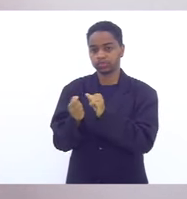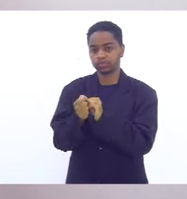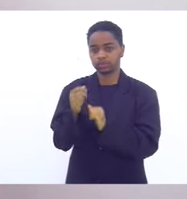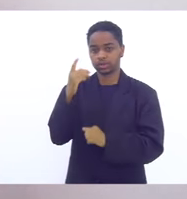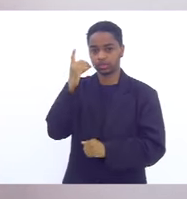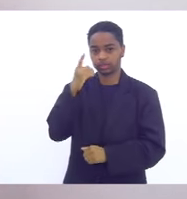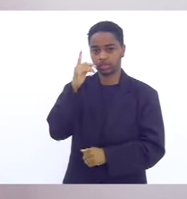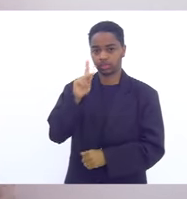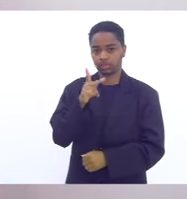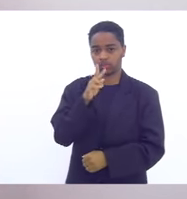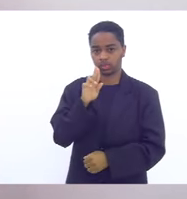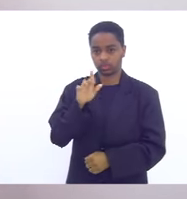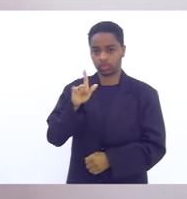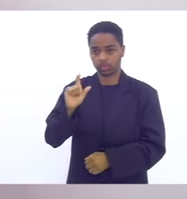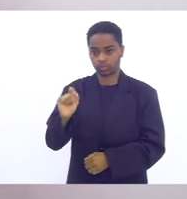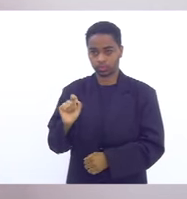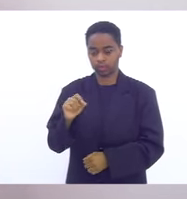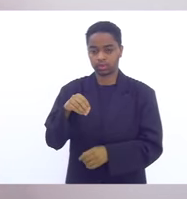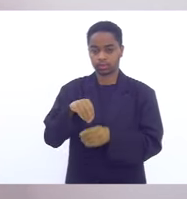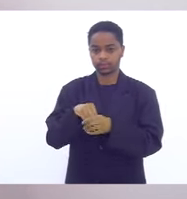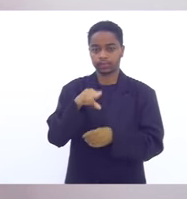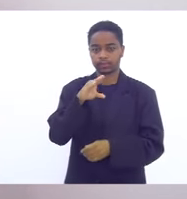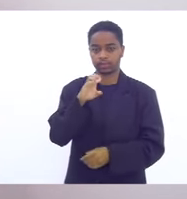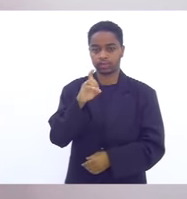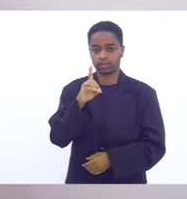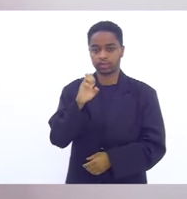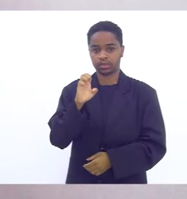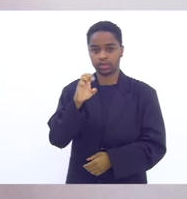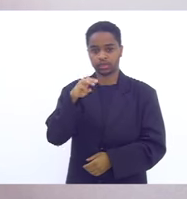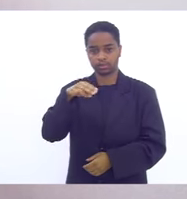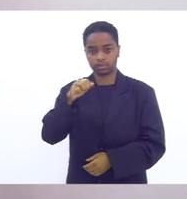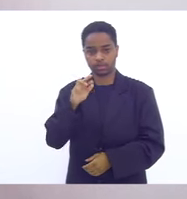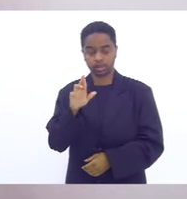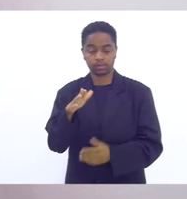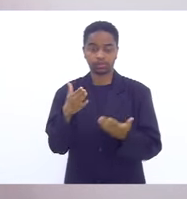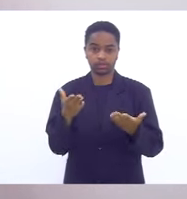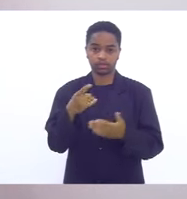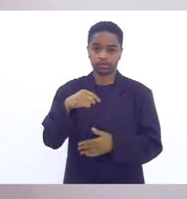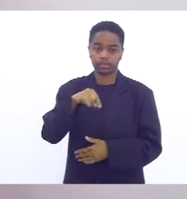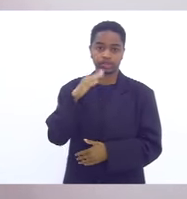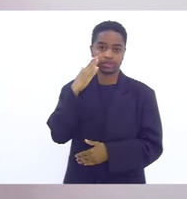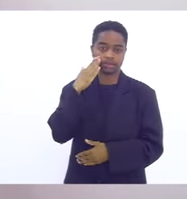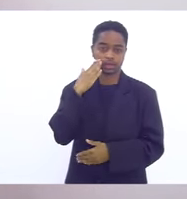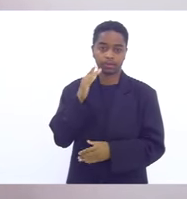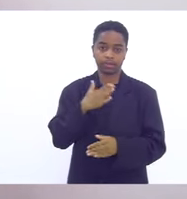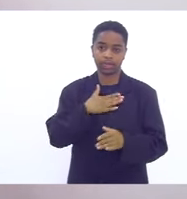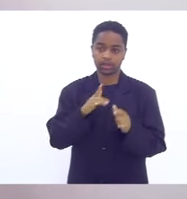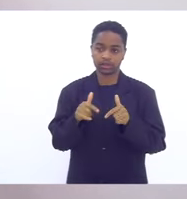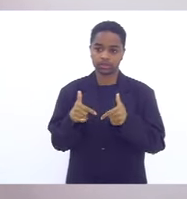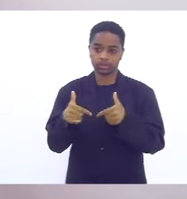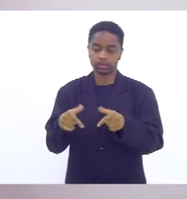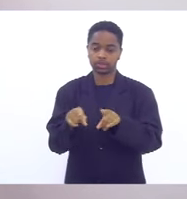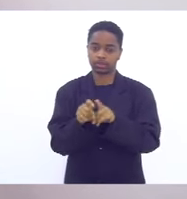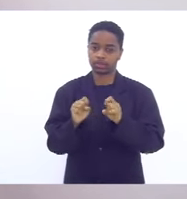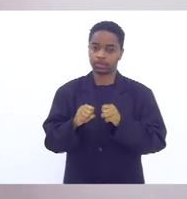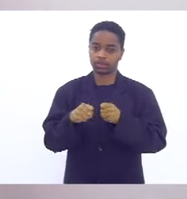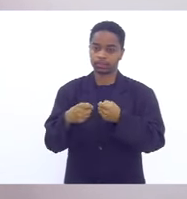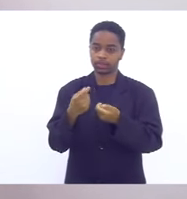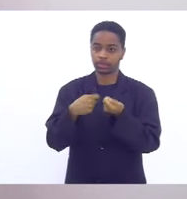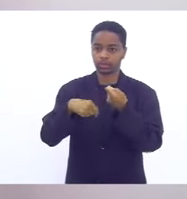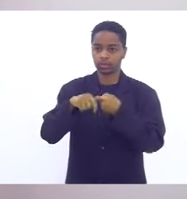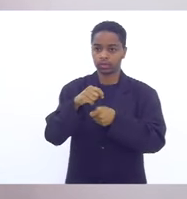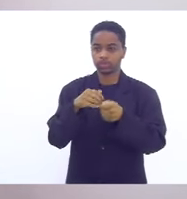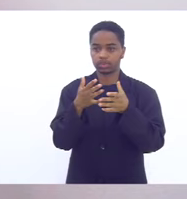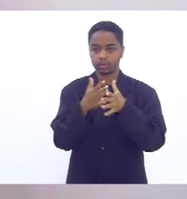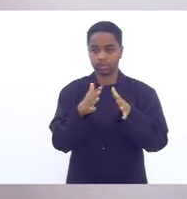na CDMAR, todos sabem da minha atuação em defesa da economia do mar. Nós estávamos, então, logo